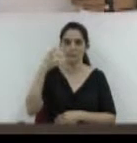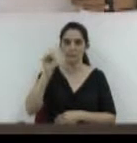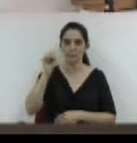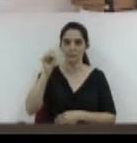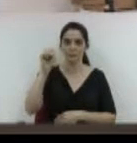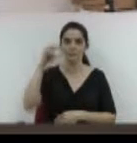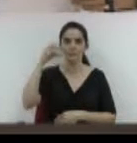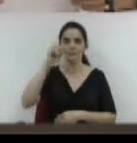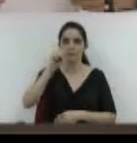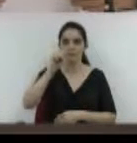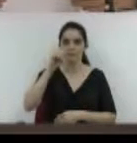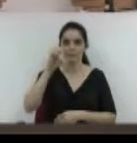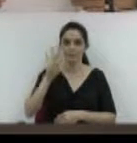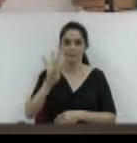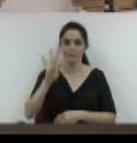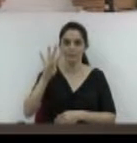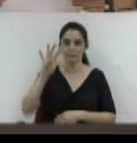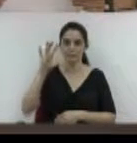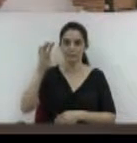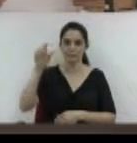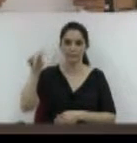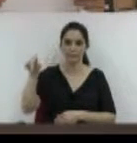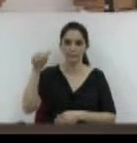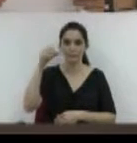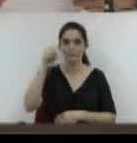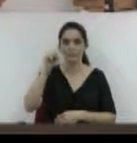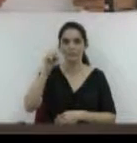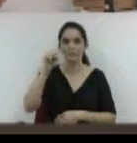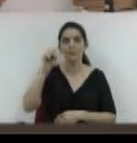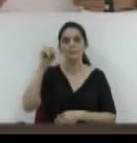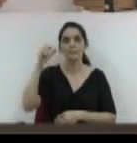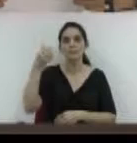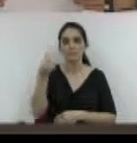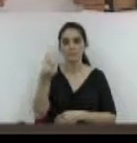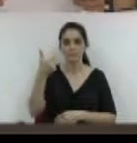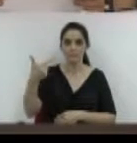848, 847, 862, 861,